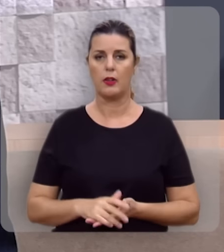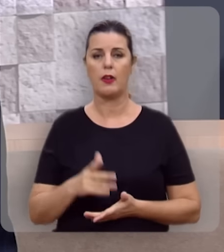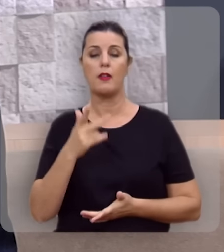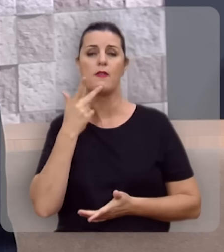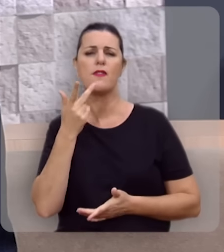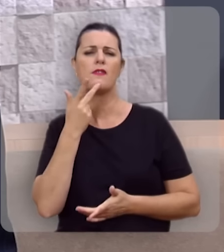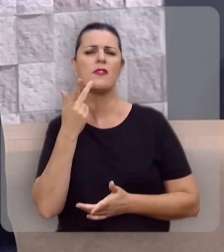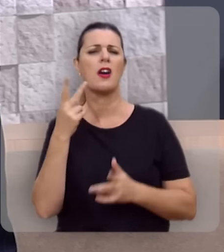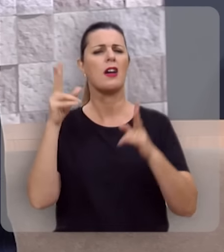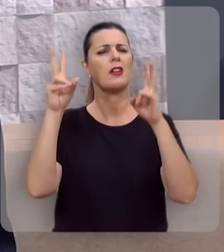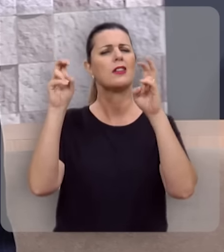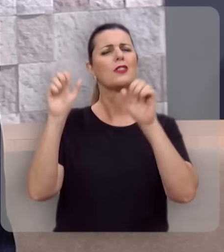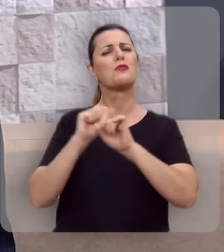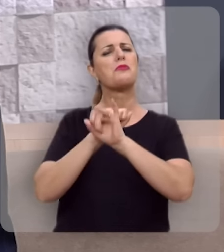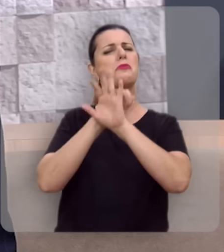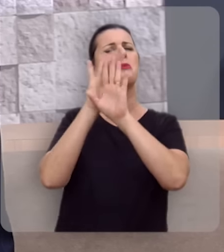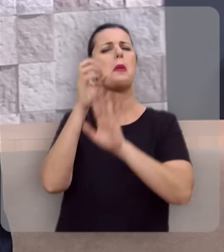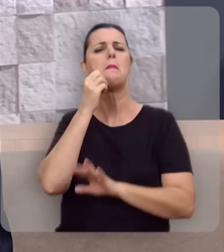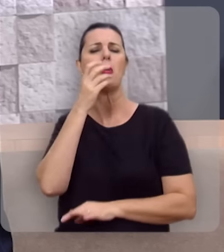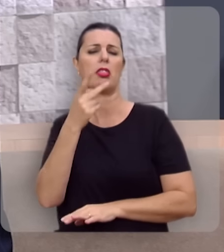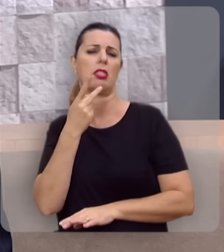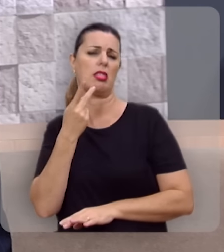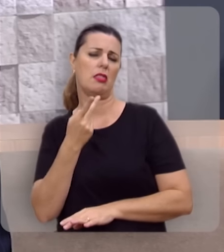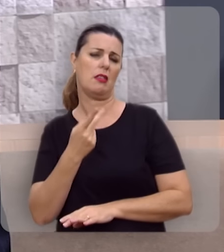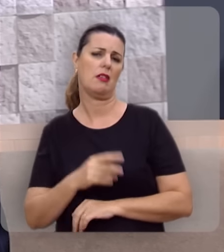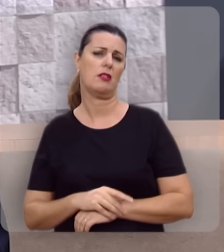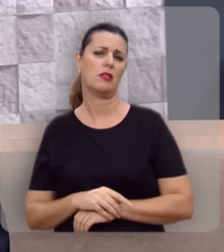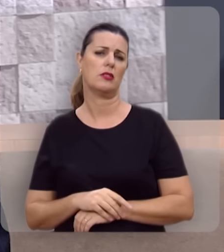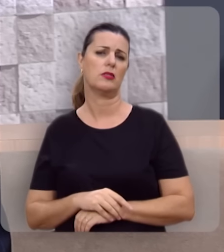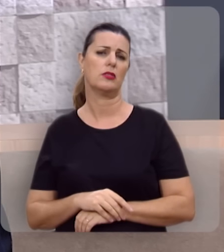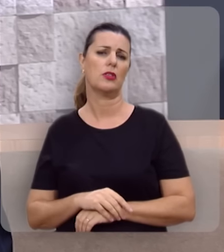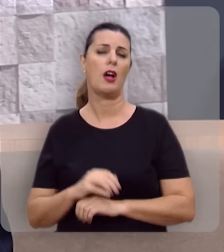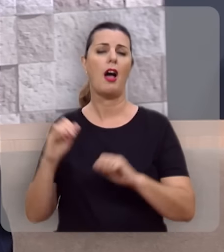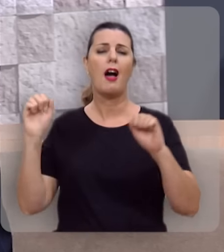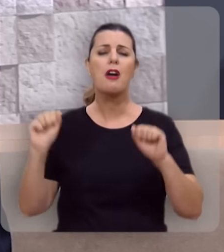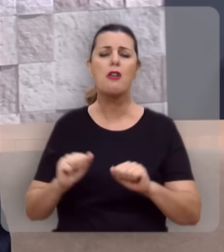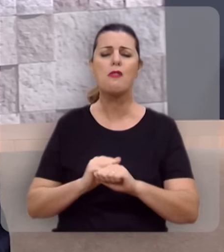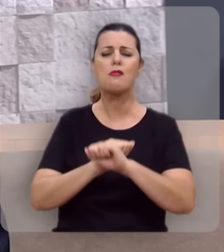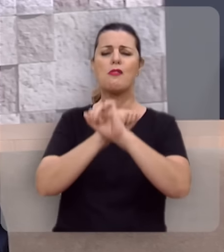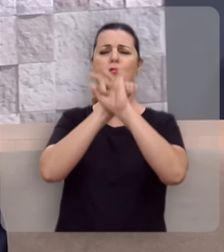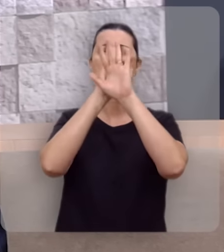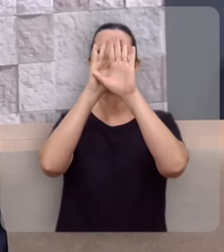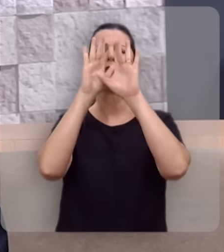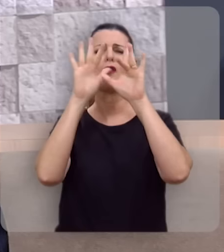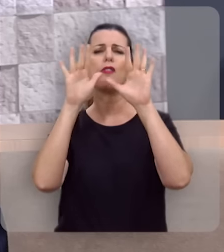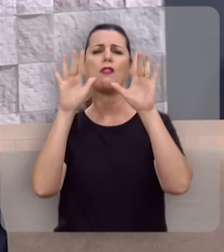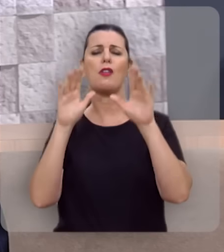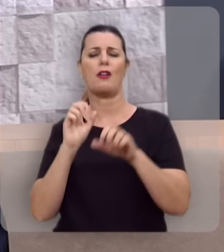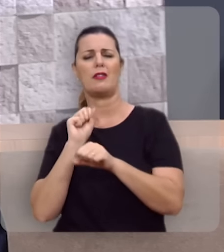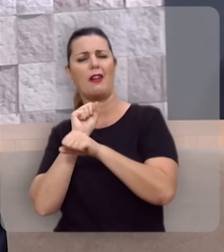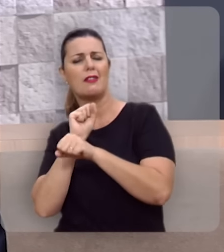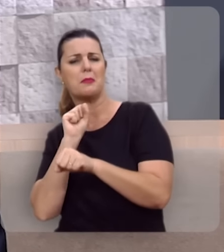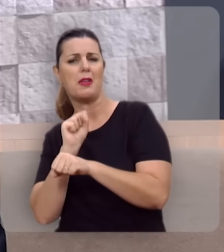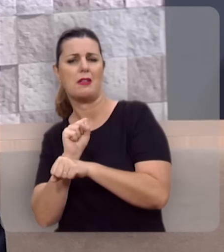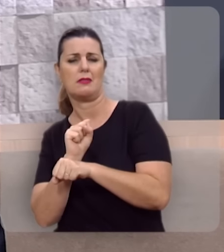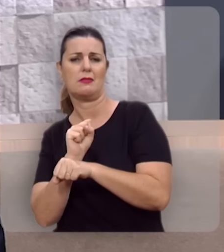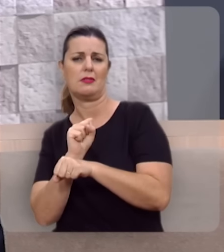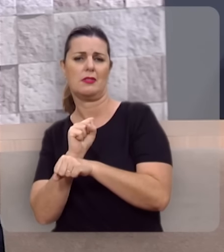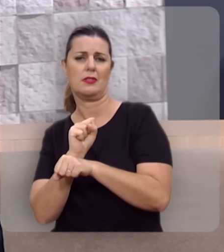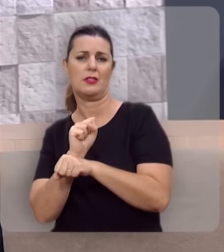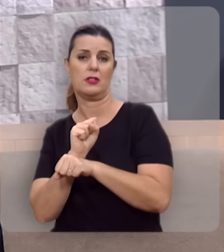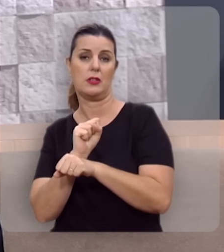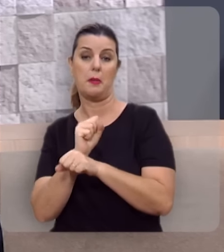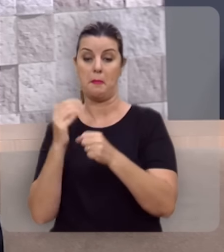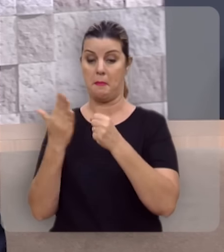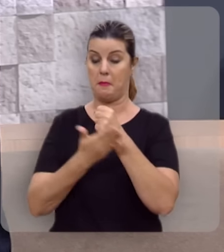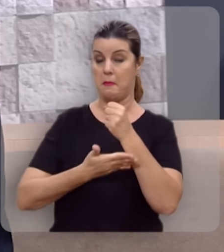eu quero tratar de um assunto glorioso, bendito, uma gloriosa esperança.